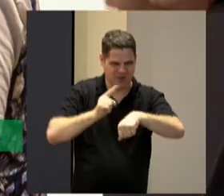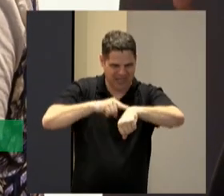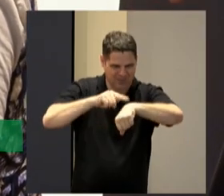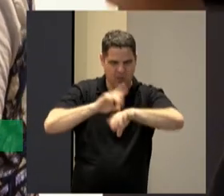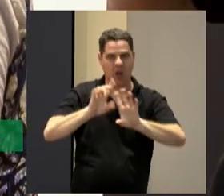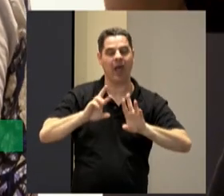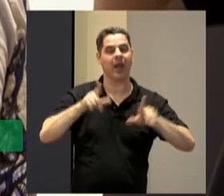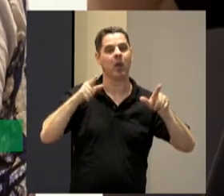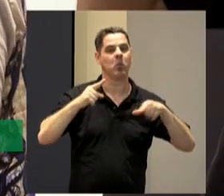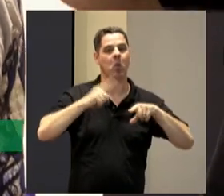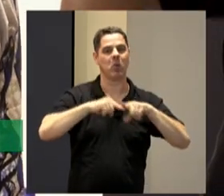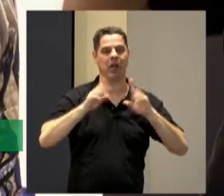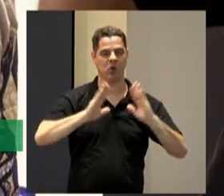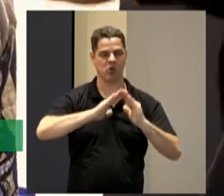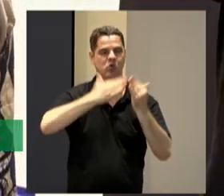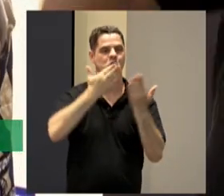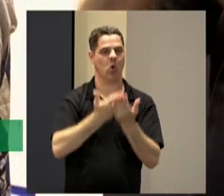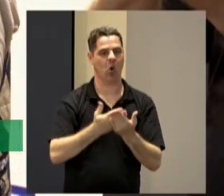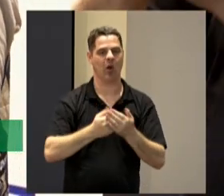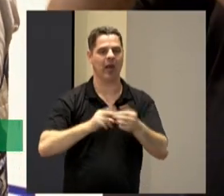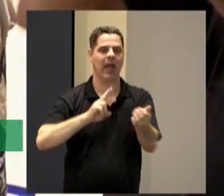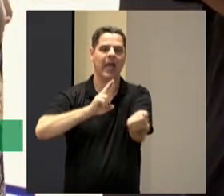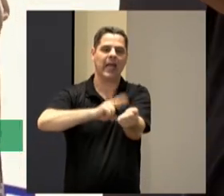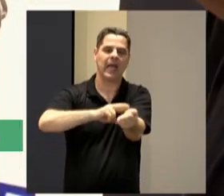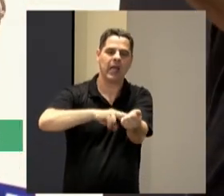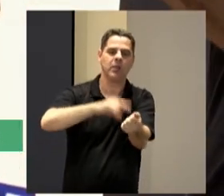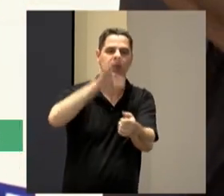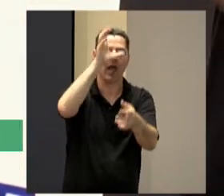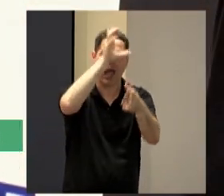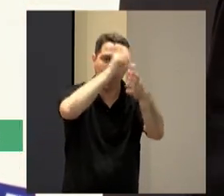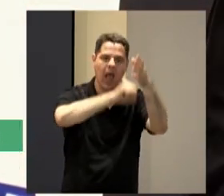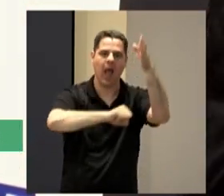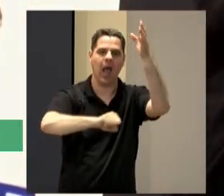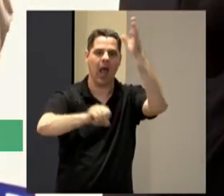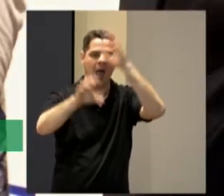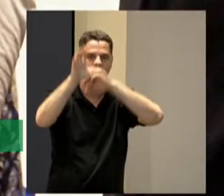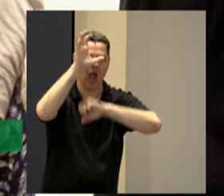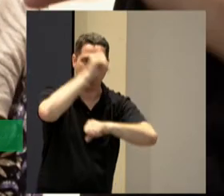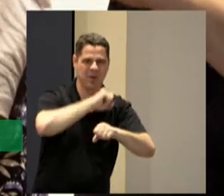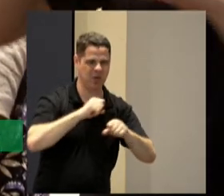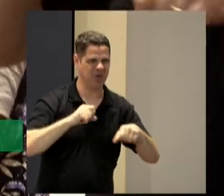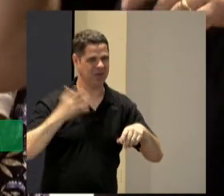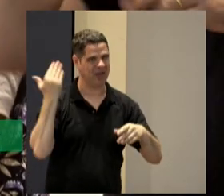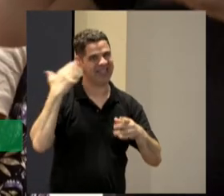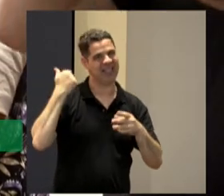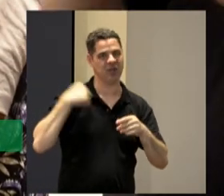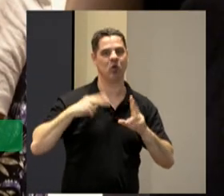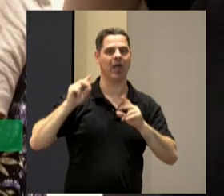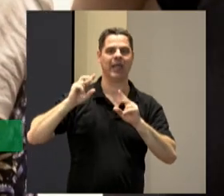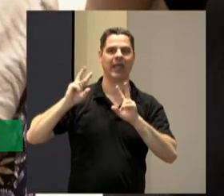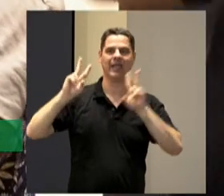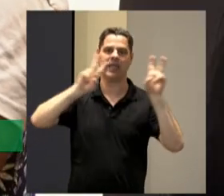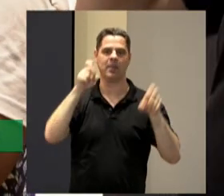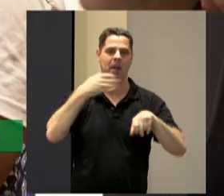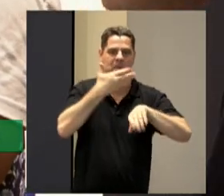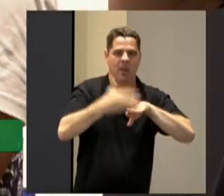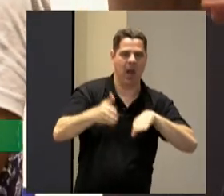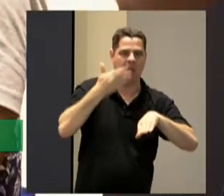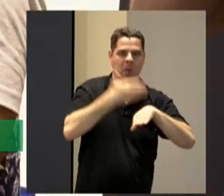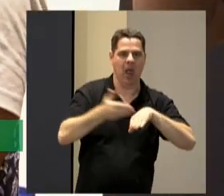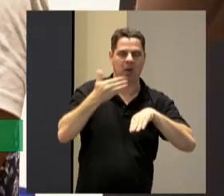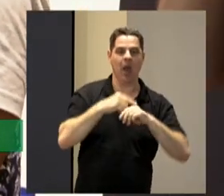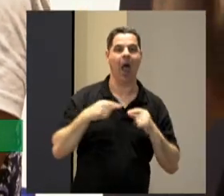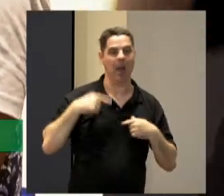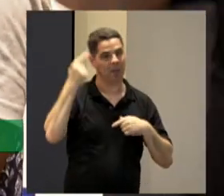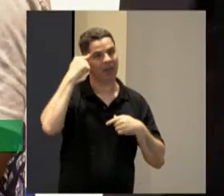a escola é pautada em ritmo de aprender na cosmovisão branca e no tempo branco. Que quando a gente pensa